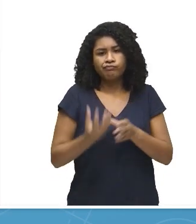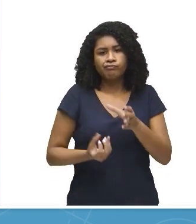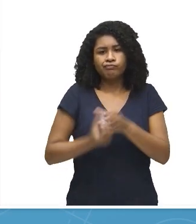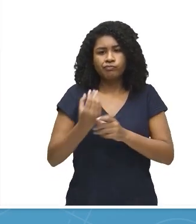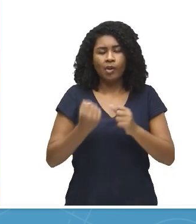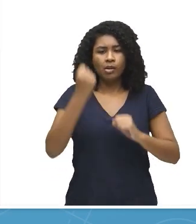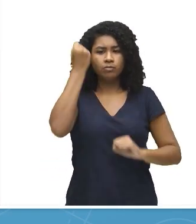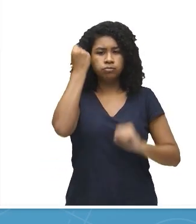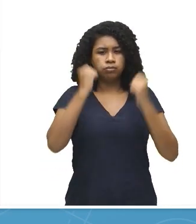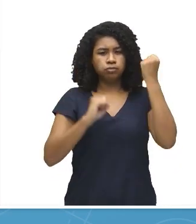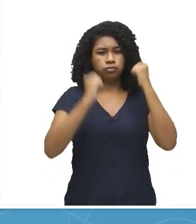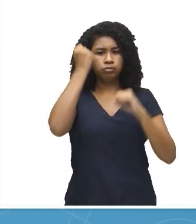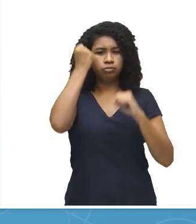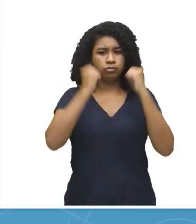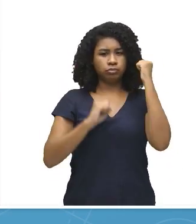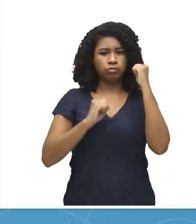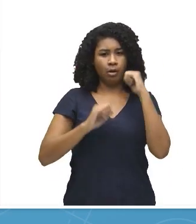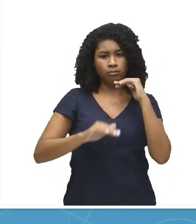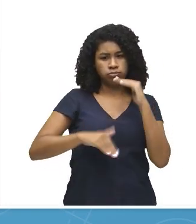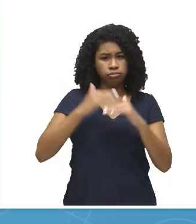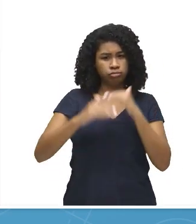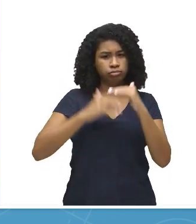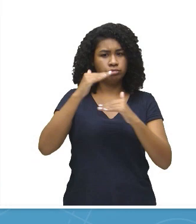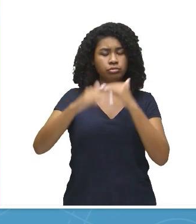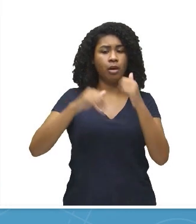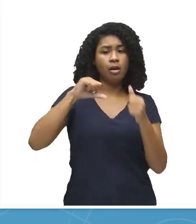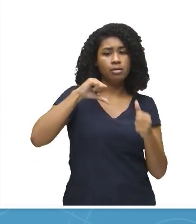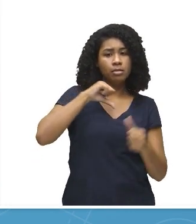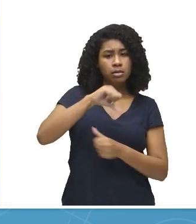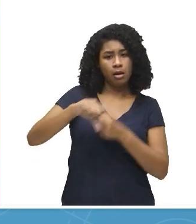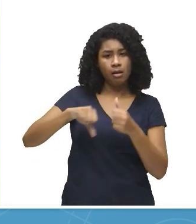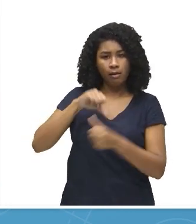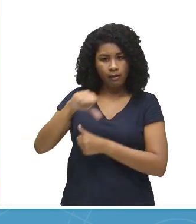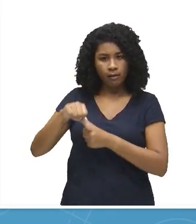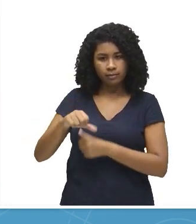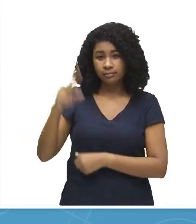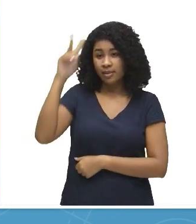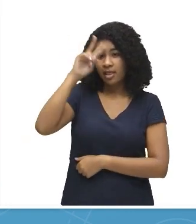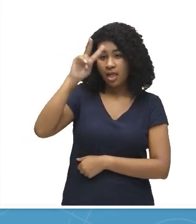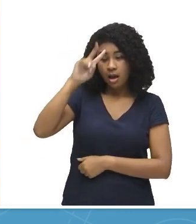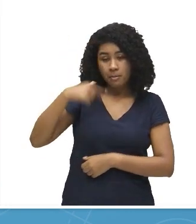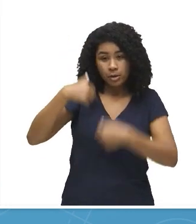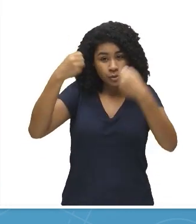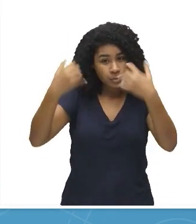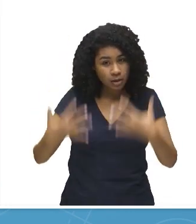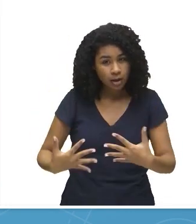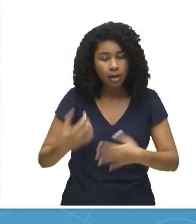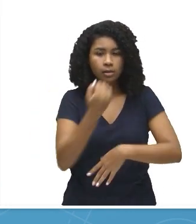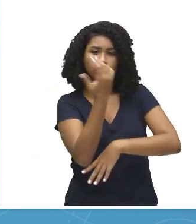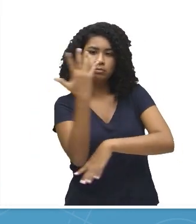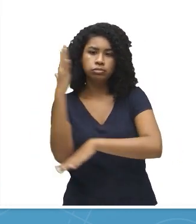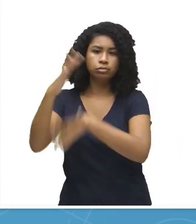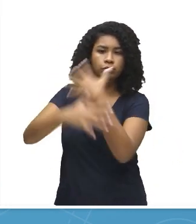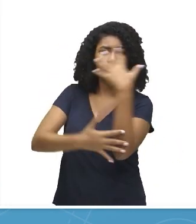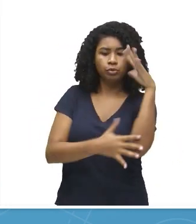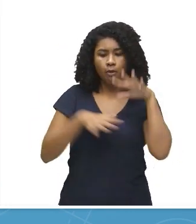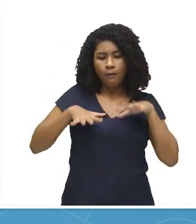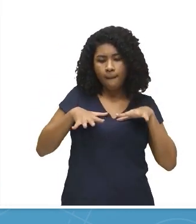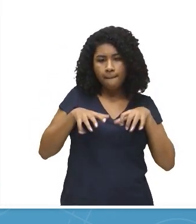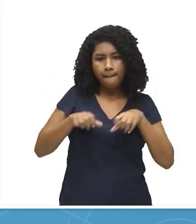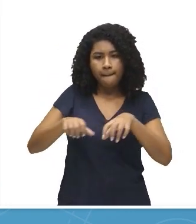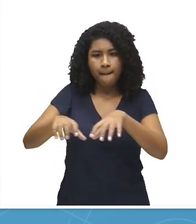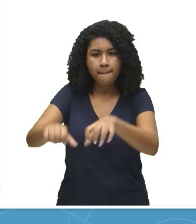falou anteriormente, que vai pegar a matéria-prima e transformá-la, né? Eu dei o exemplo ali do ferro. O ferro ele